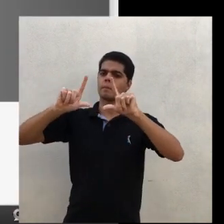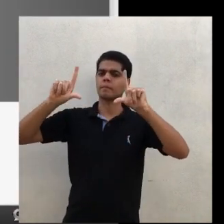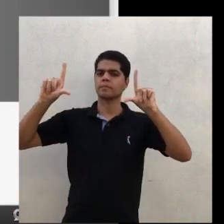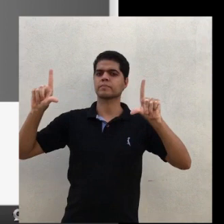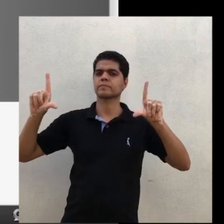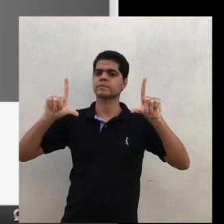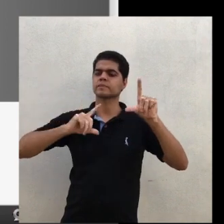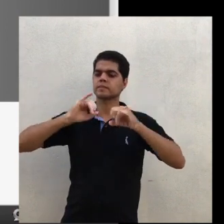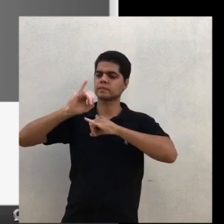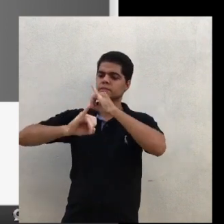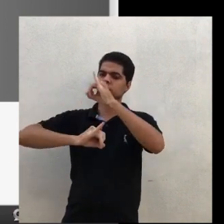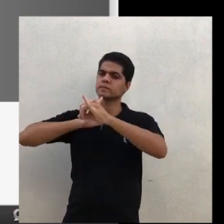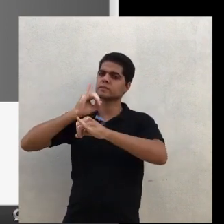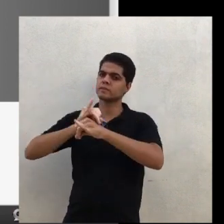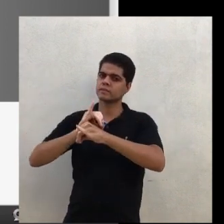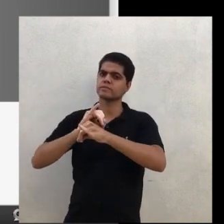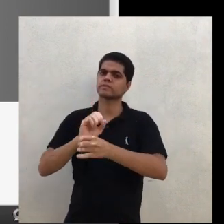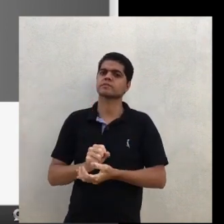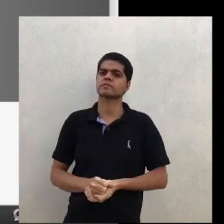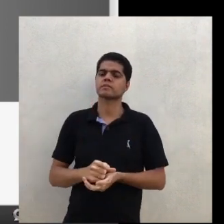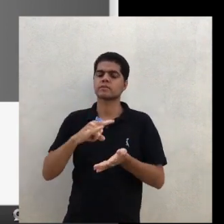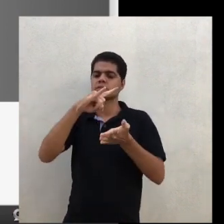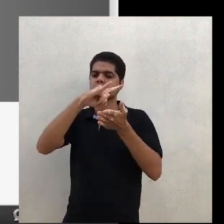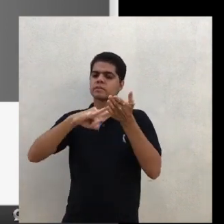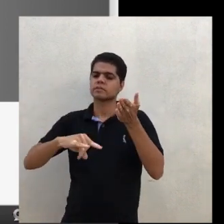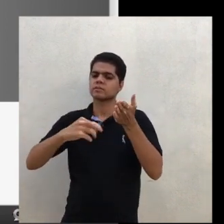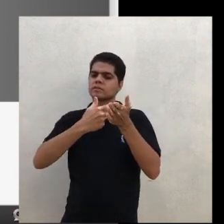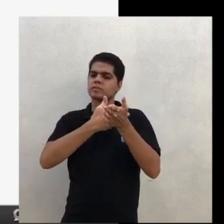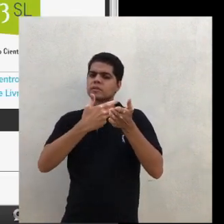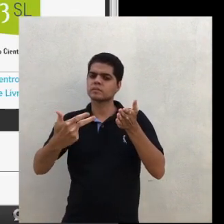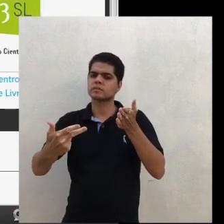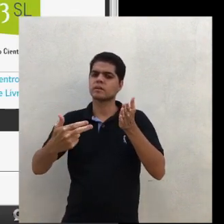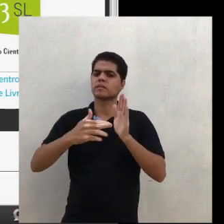tem tudo. E aqui você faz o download dele, ó.